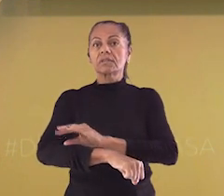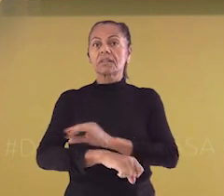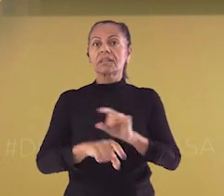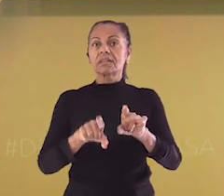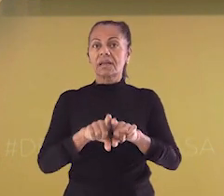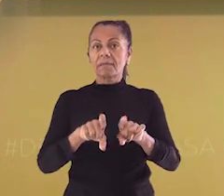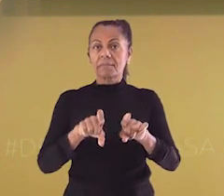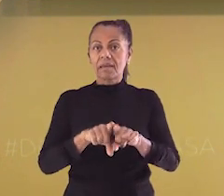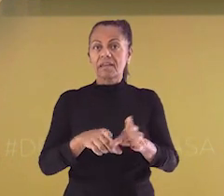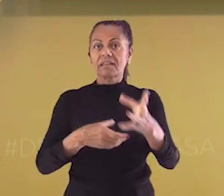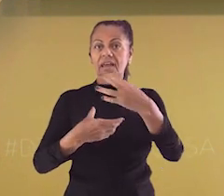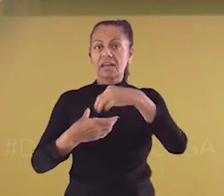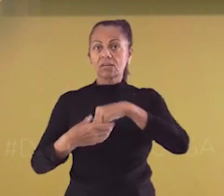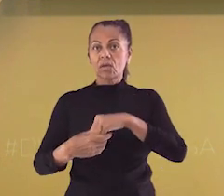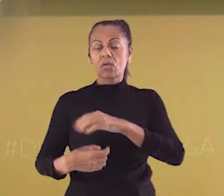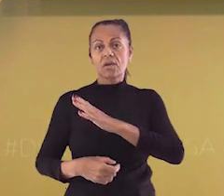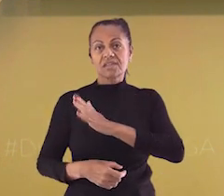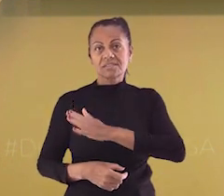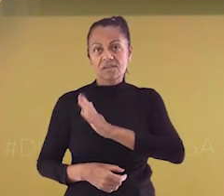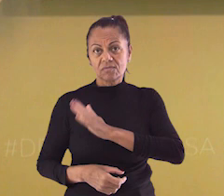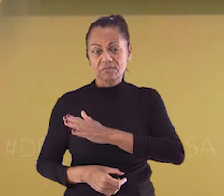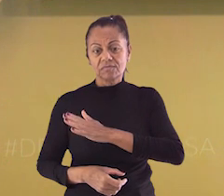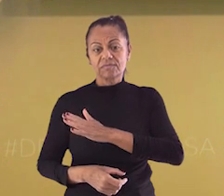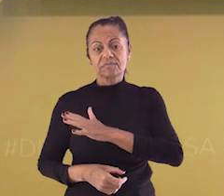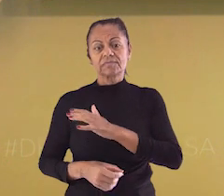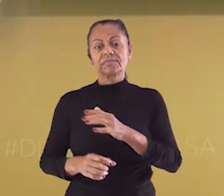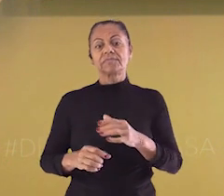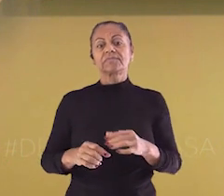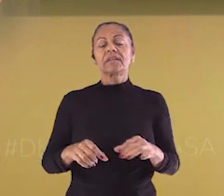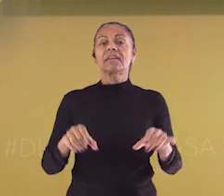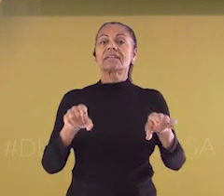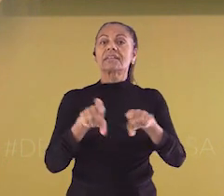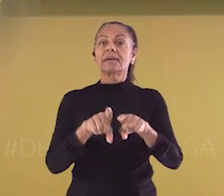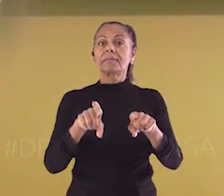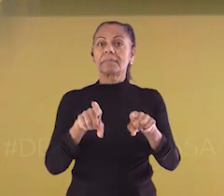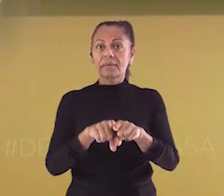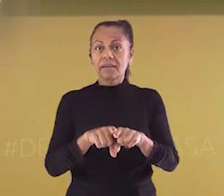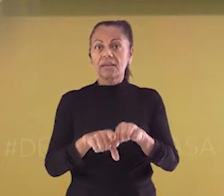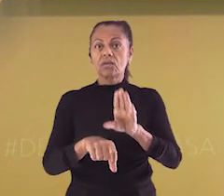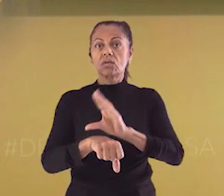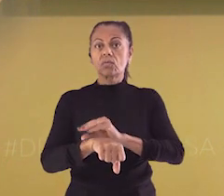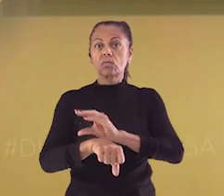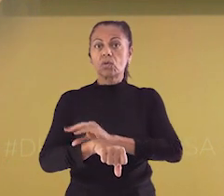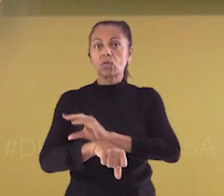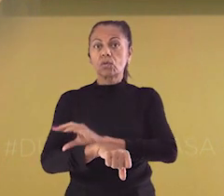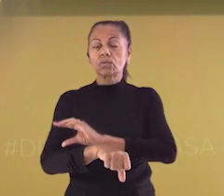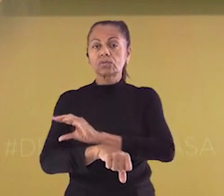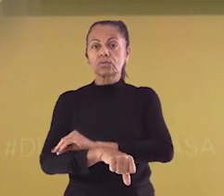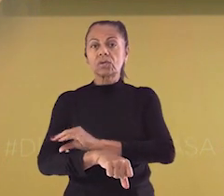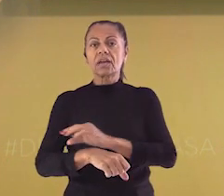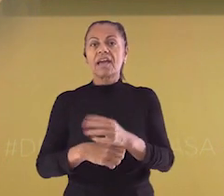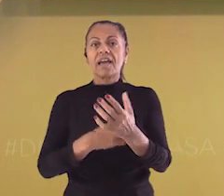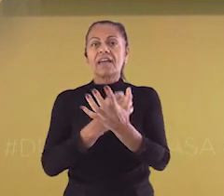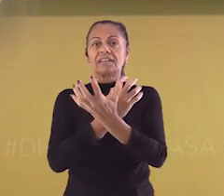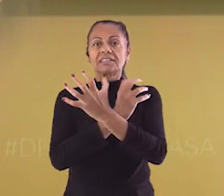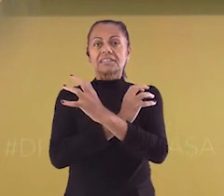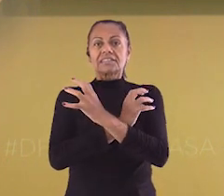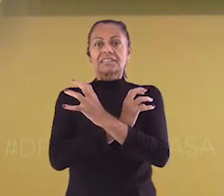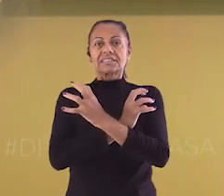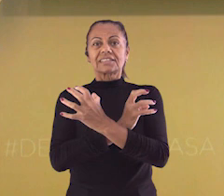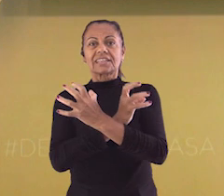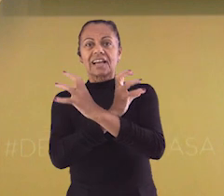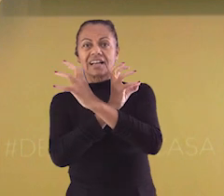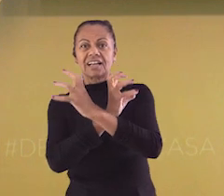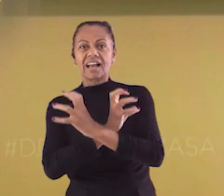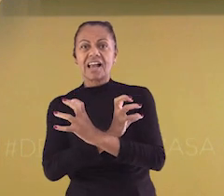O músculo estriado cardíaco, que constitui o coração, e o músculo estriado esquelético, que